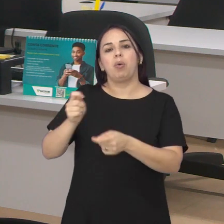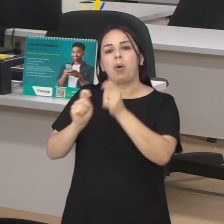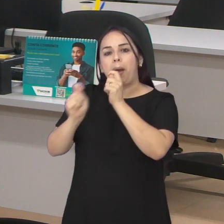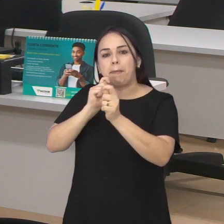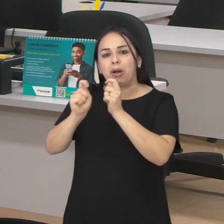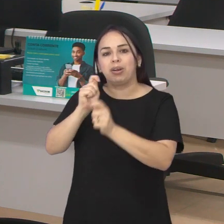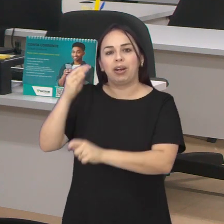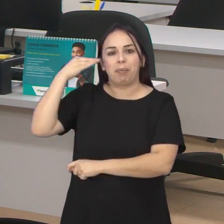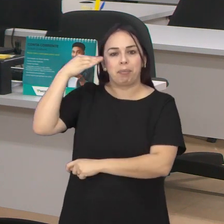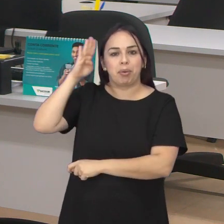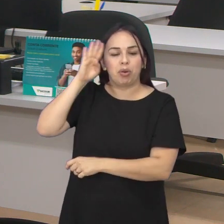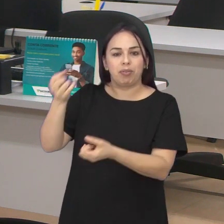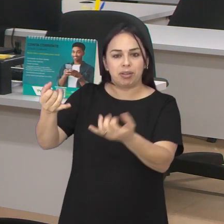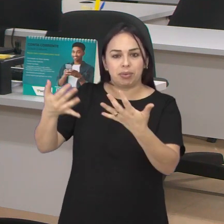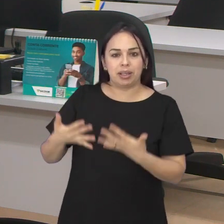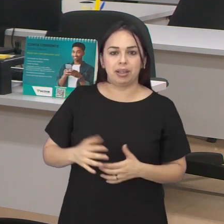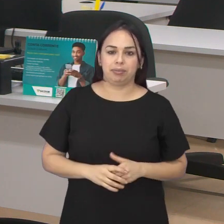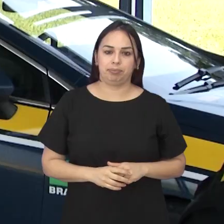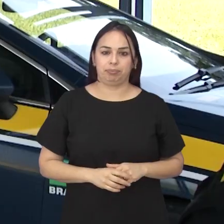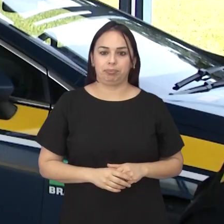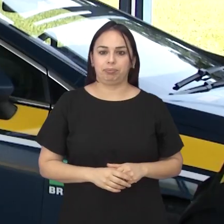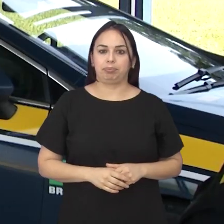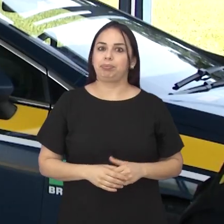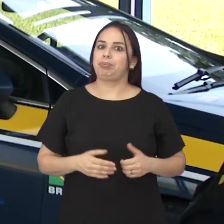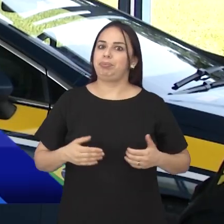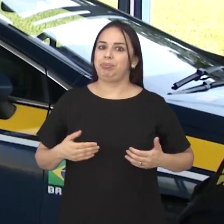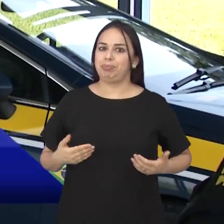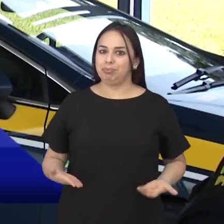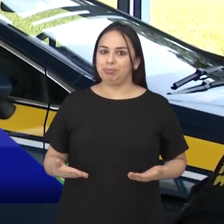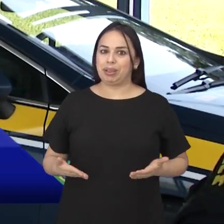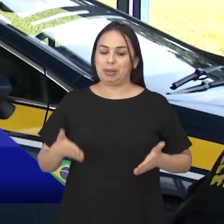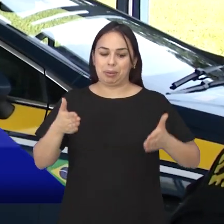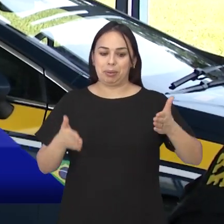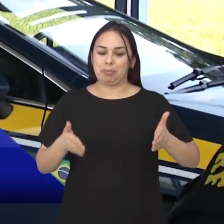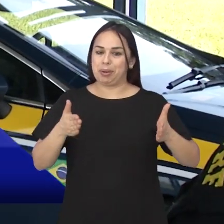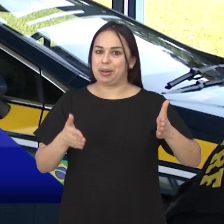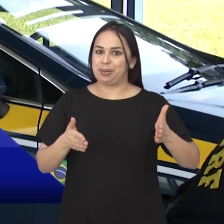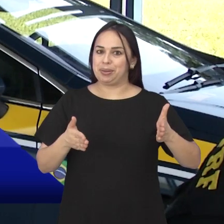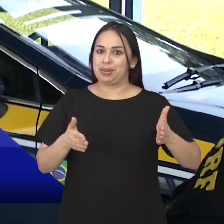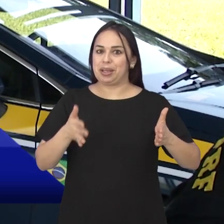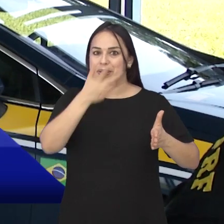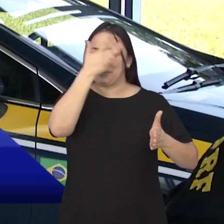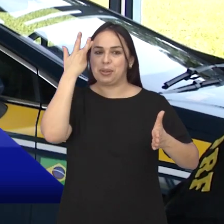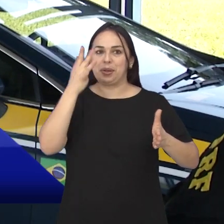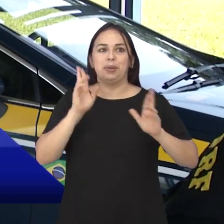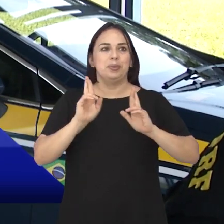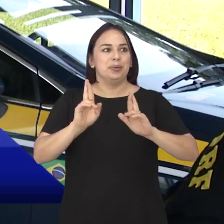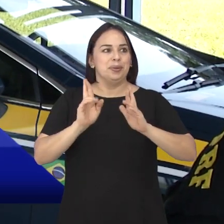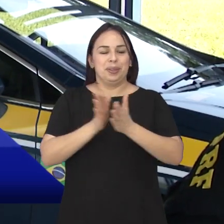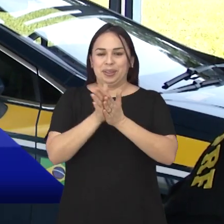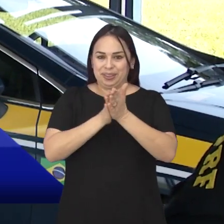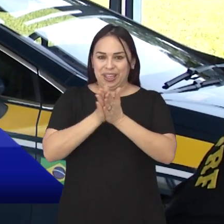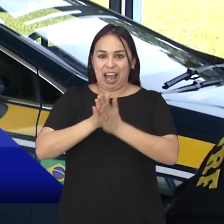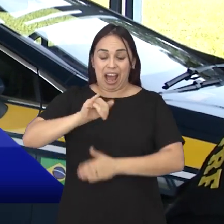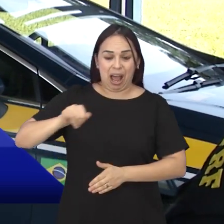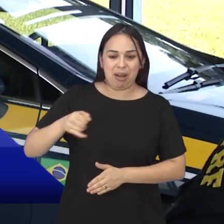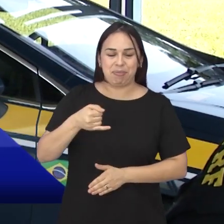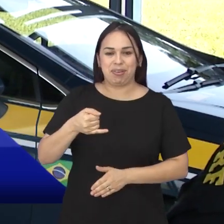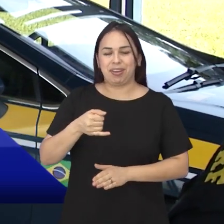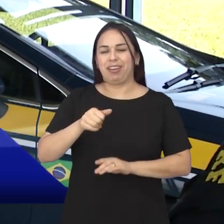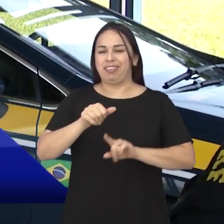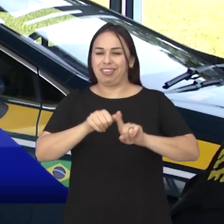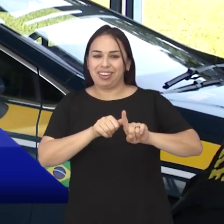Bruno Castilho. Bruno, é com você. Pois é, chegou a época do ano que todo mundo esperava, né? Janeiro,